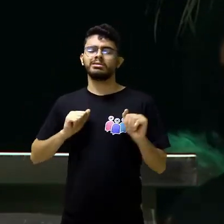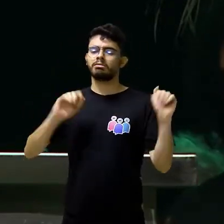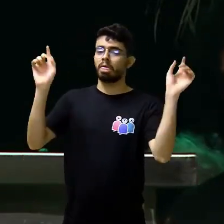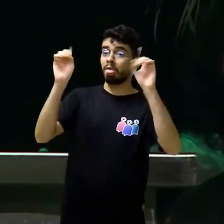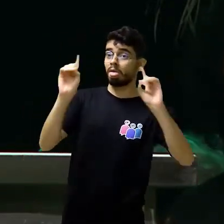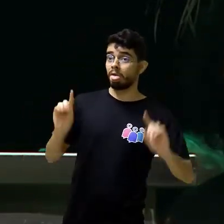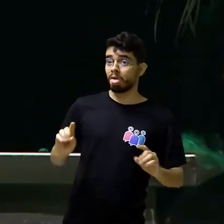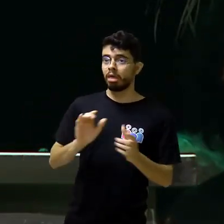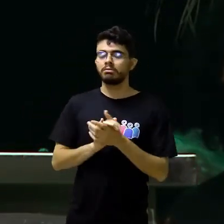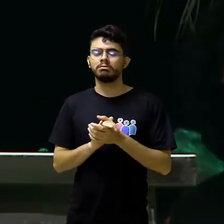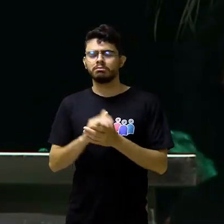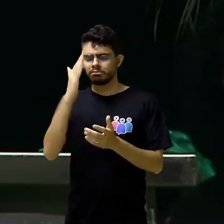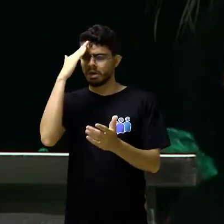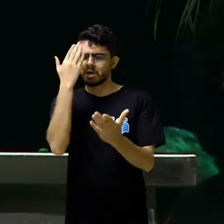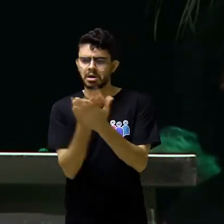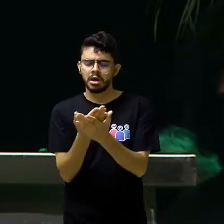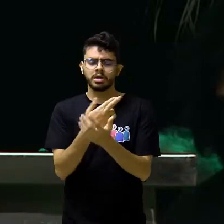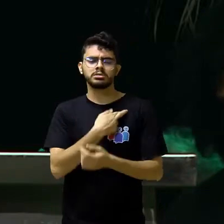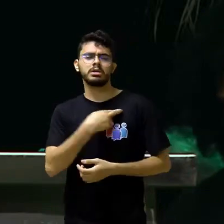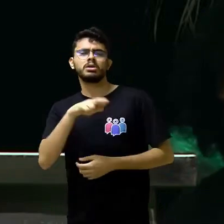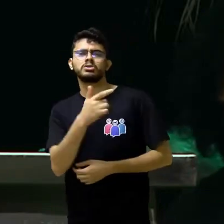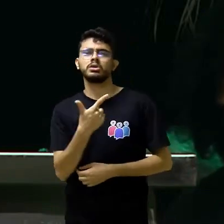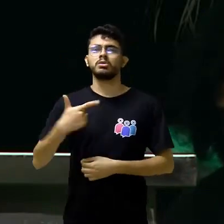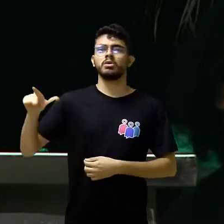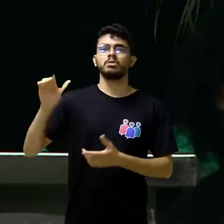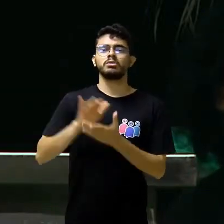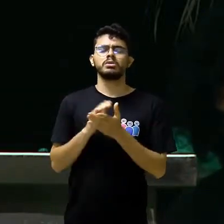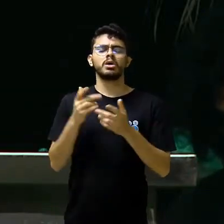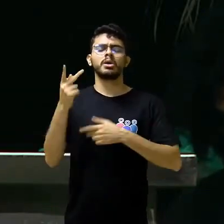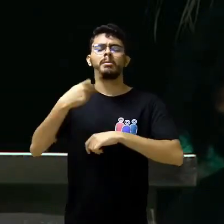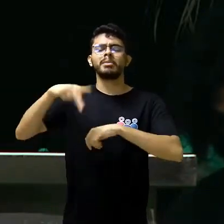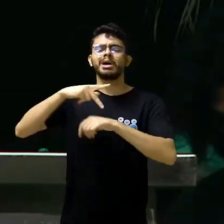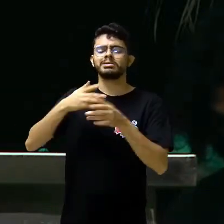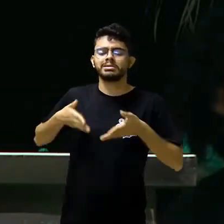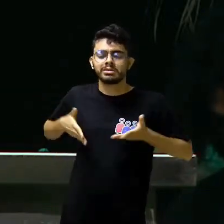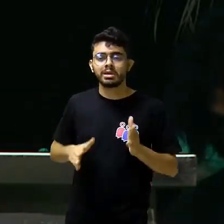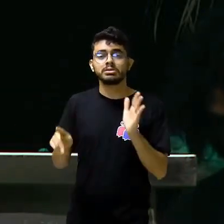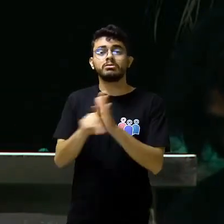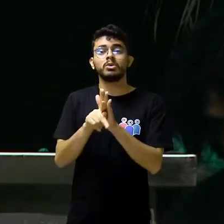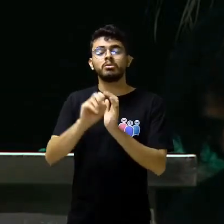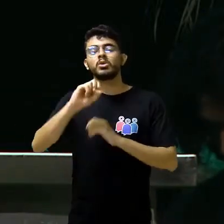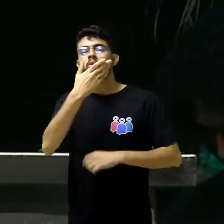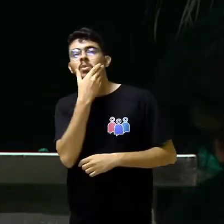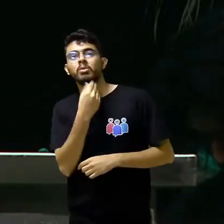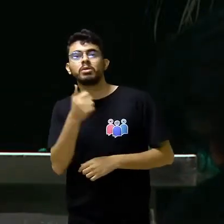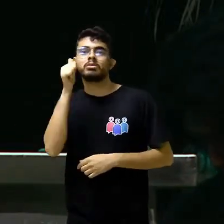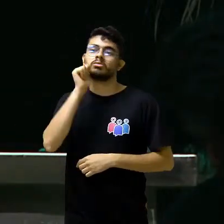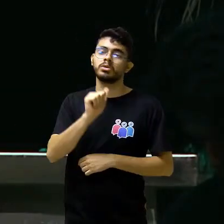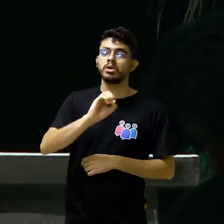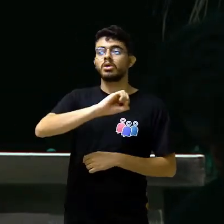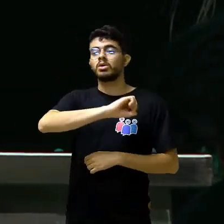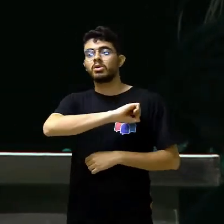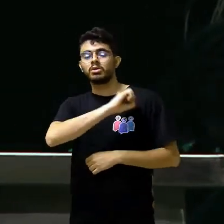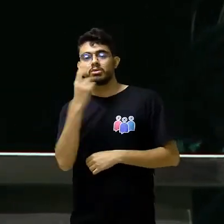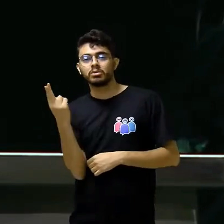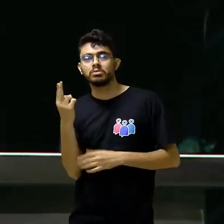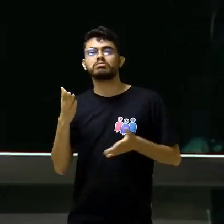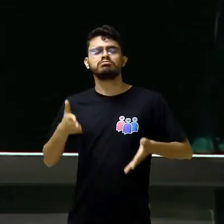deficiência, crença religiosa, origem étnica, sexo,